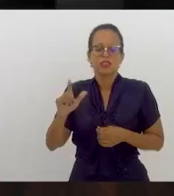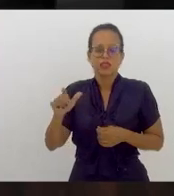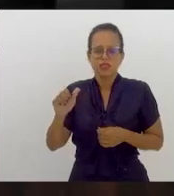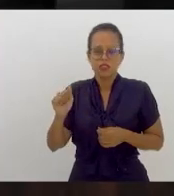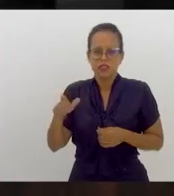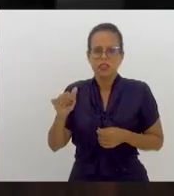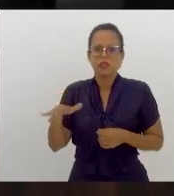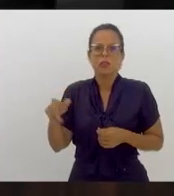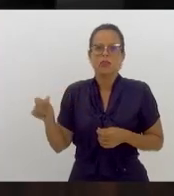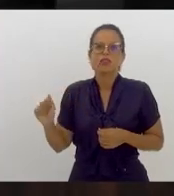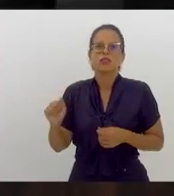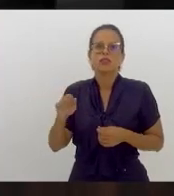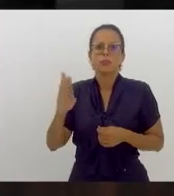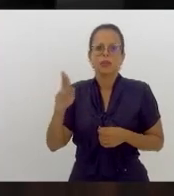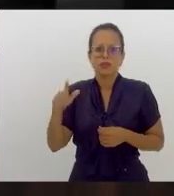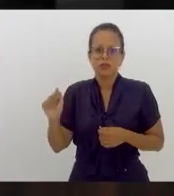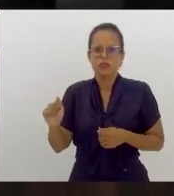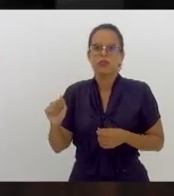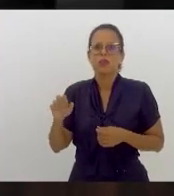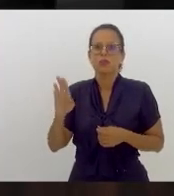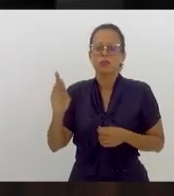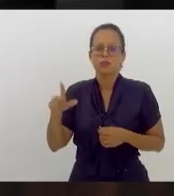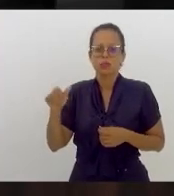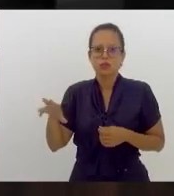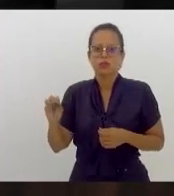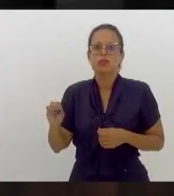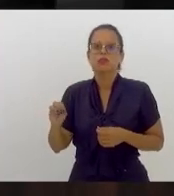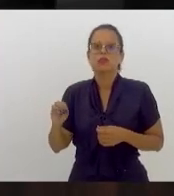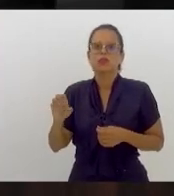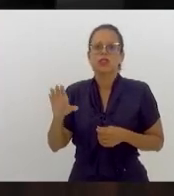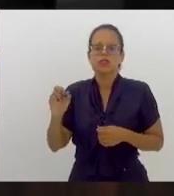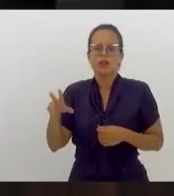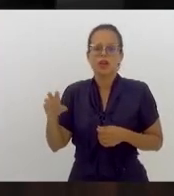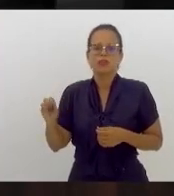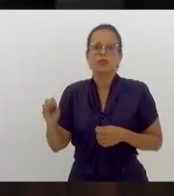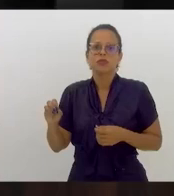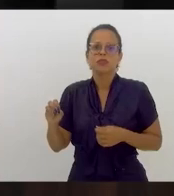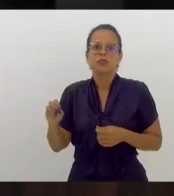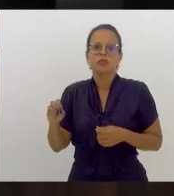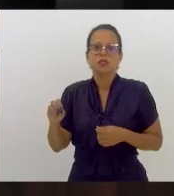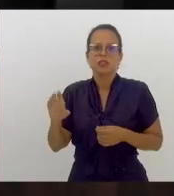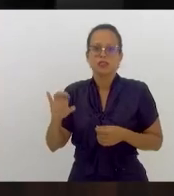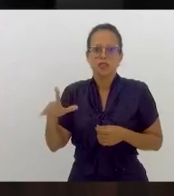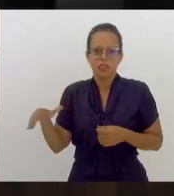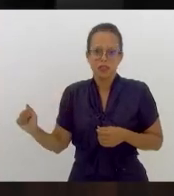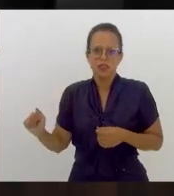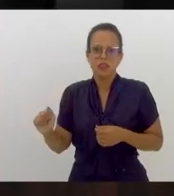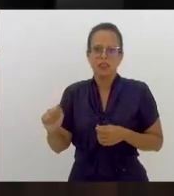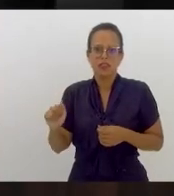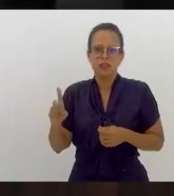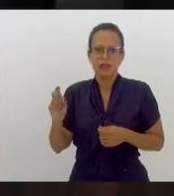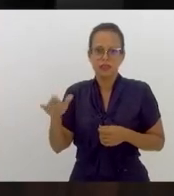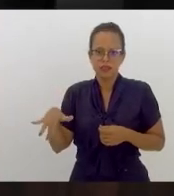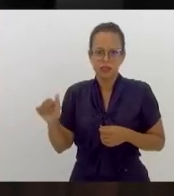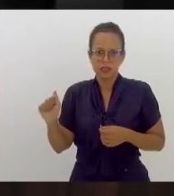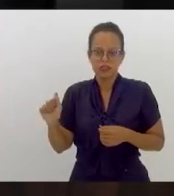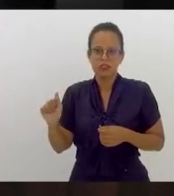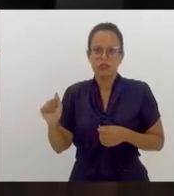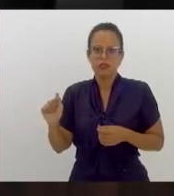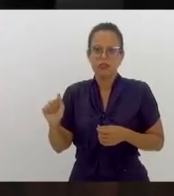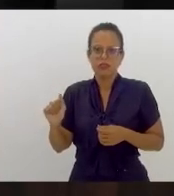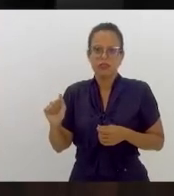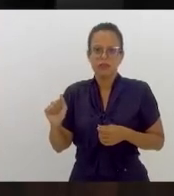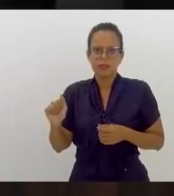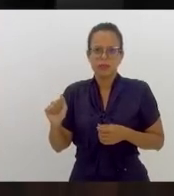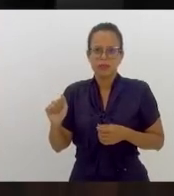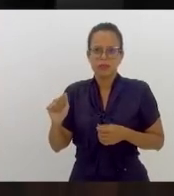André Correia, Brazão, Bruno Dauaire, Carlos Mink, presente, vai votar, Célia Jordão, Dani Monteiro, presente, já